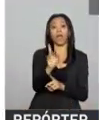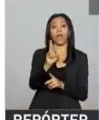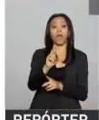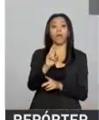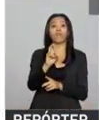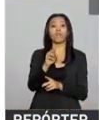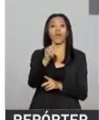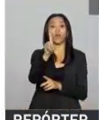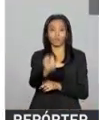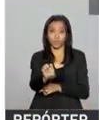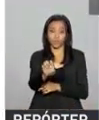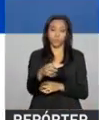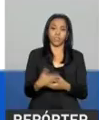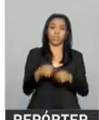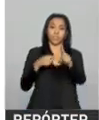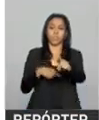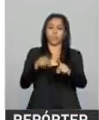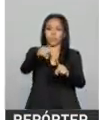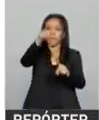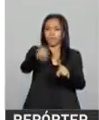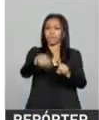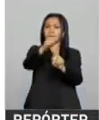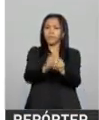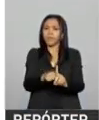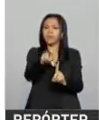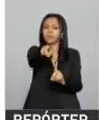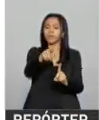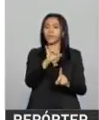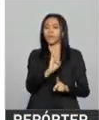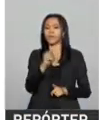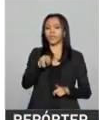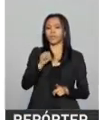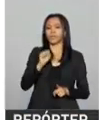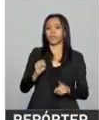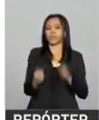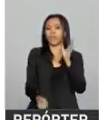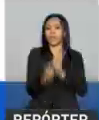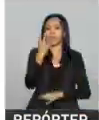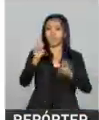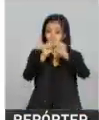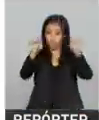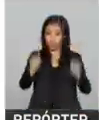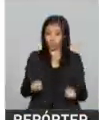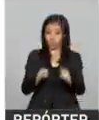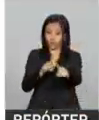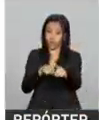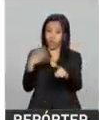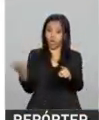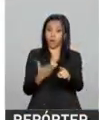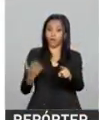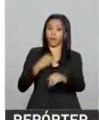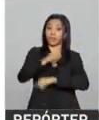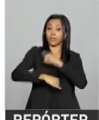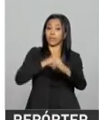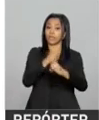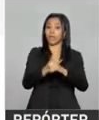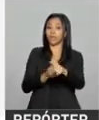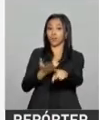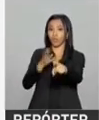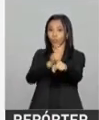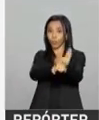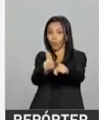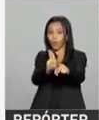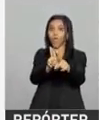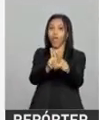o INSS lançou uma ferramenta que vai facilitar a vida dos beneficiários. Agora, pela internet, com o Meu